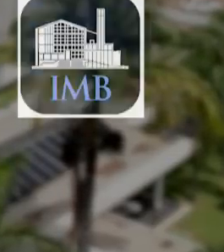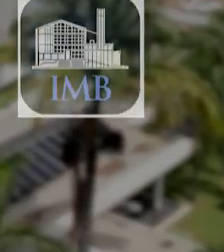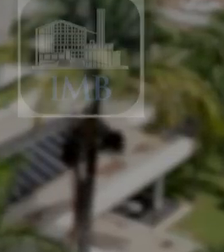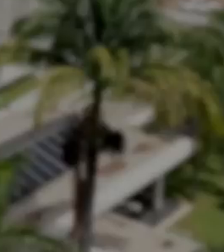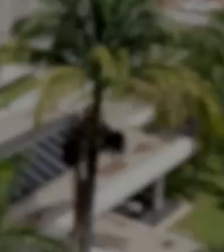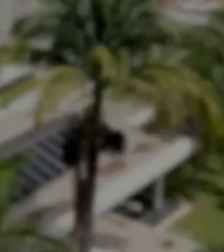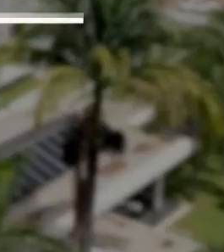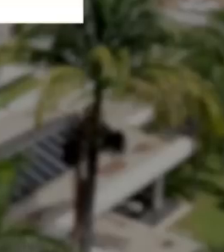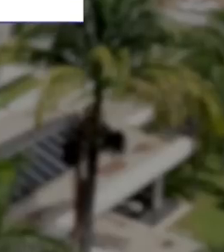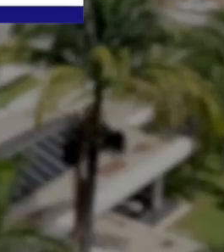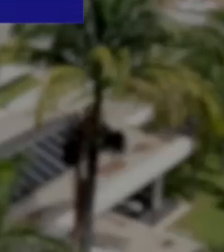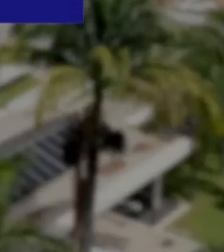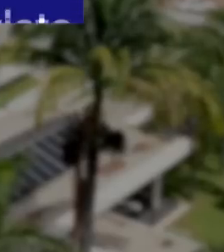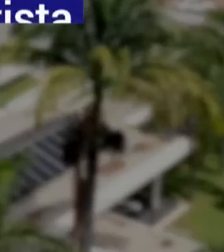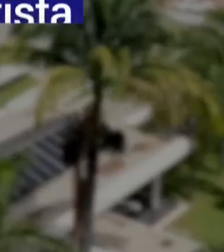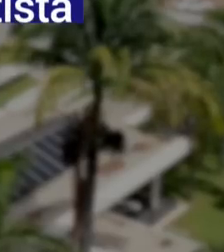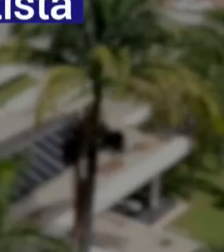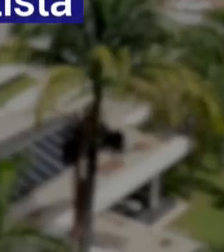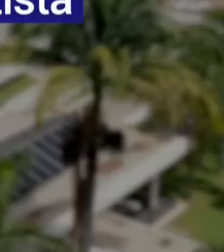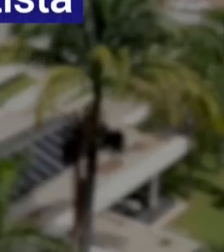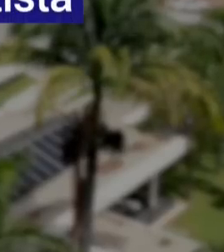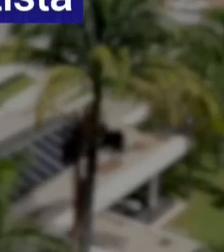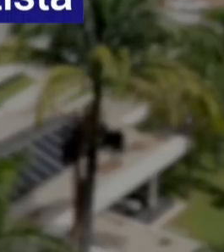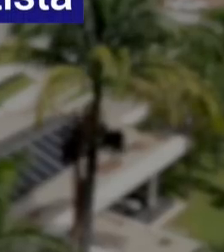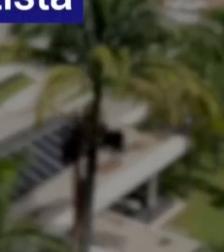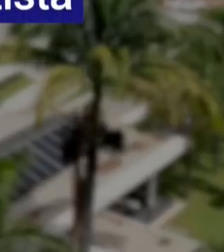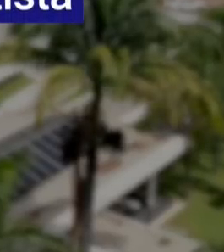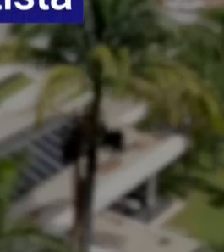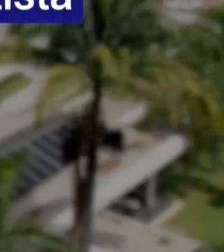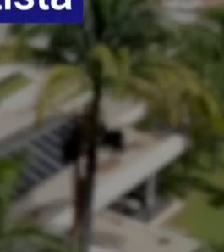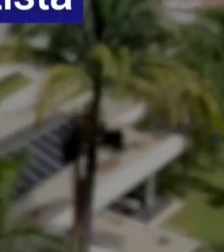IMBB. Os endereços são